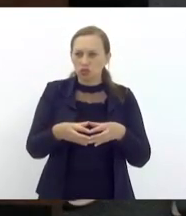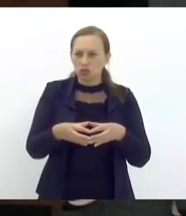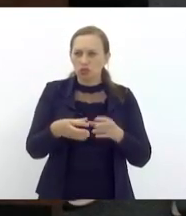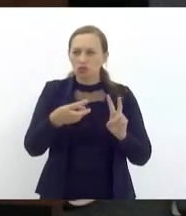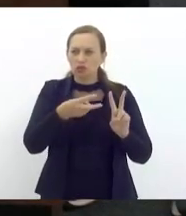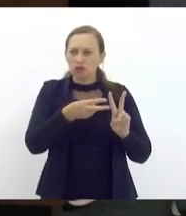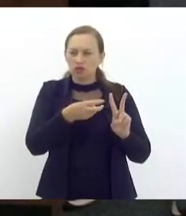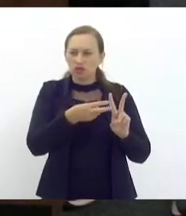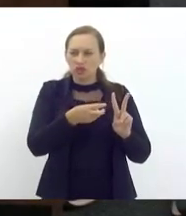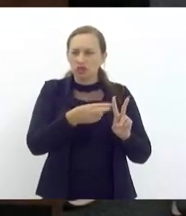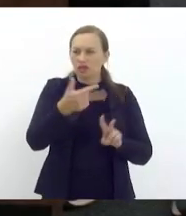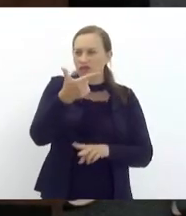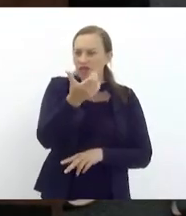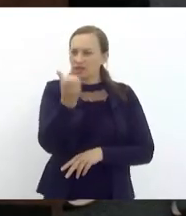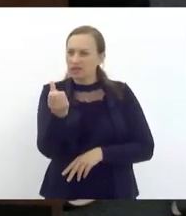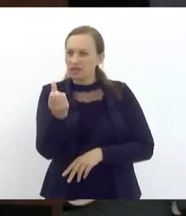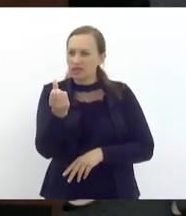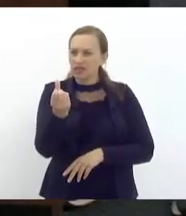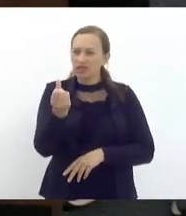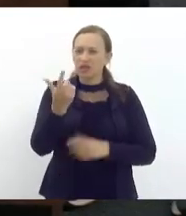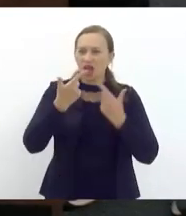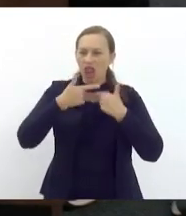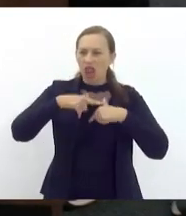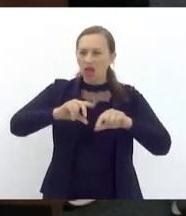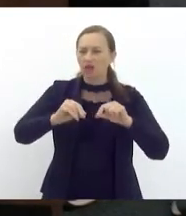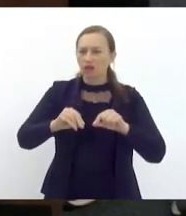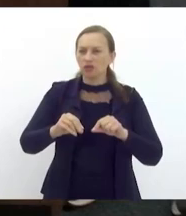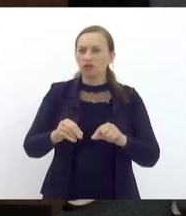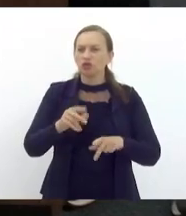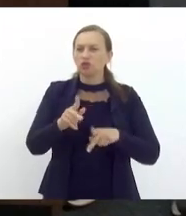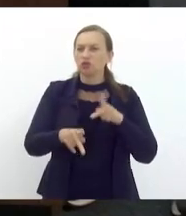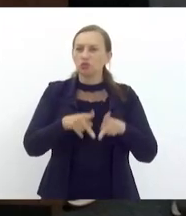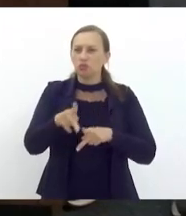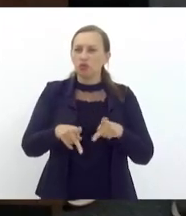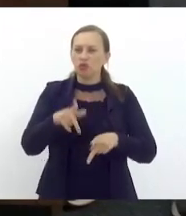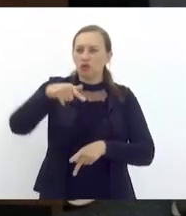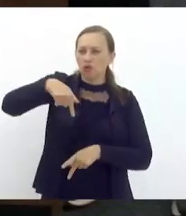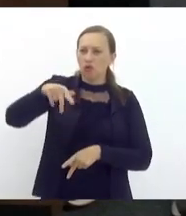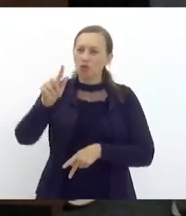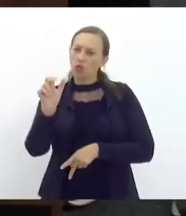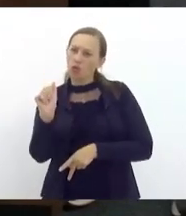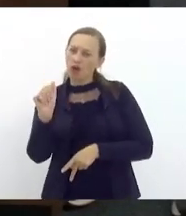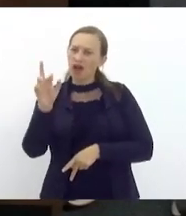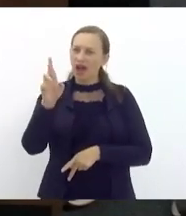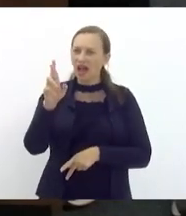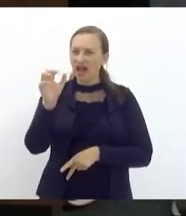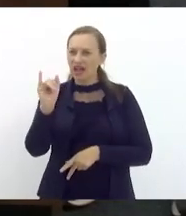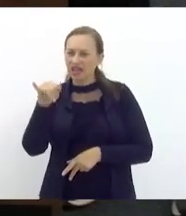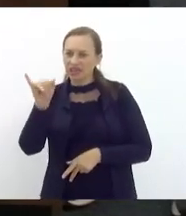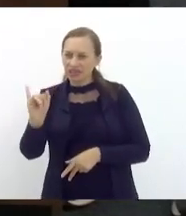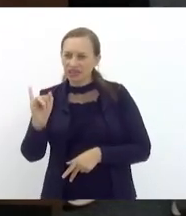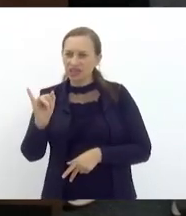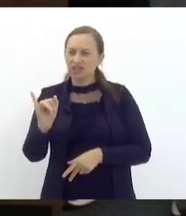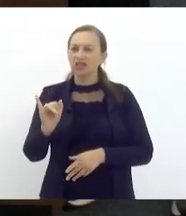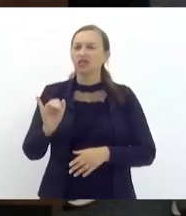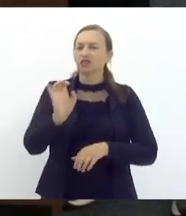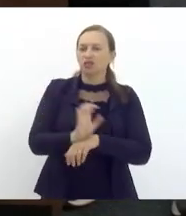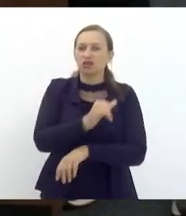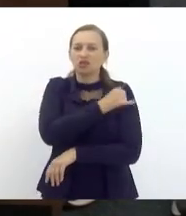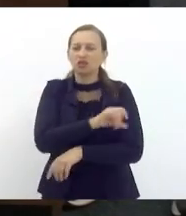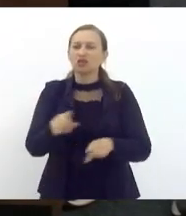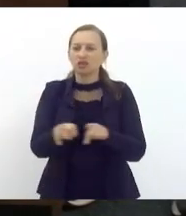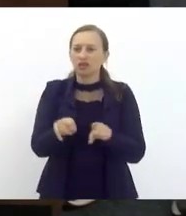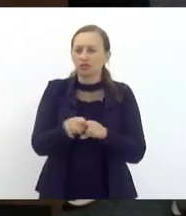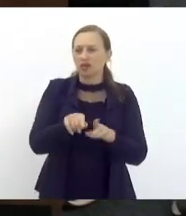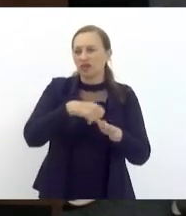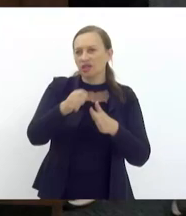a principal delas do Povo Guarani Então pensou ser pertinente a gente Celebrar também no estado do Rio de Janeiro e no nosso calendário o dia